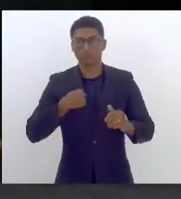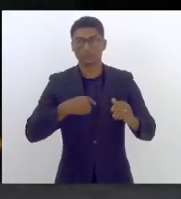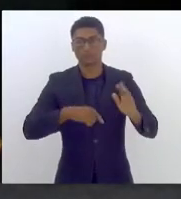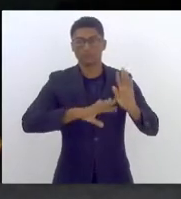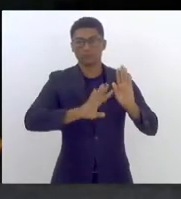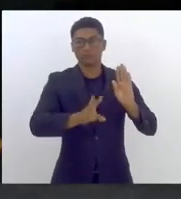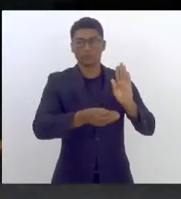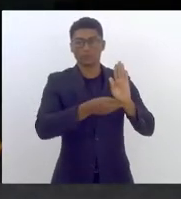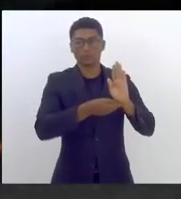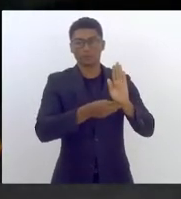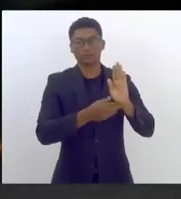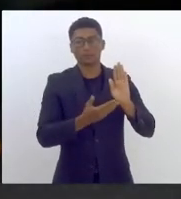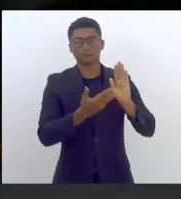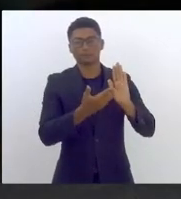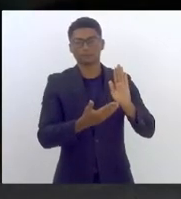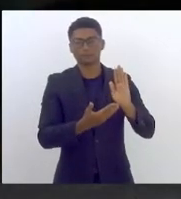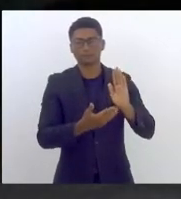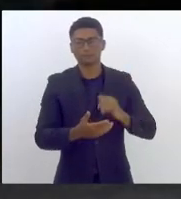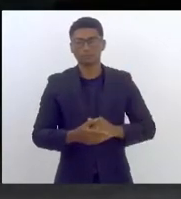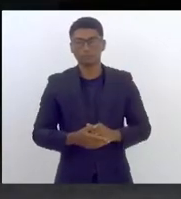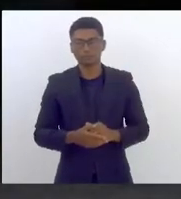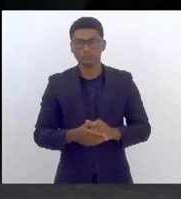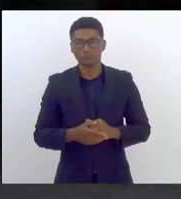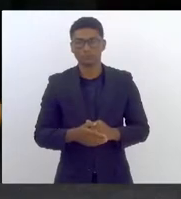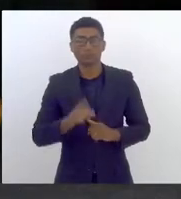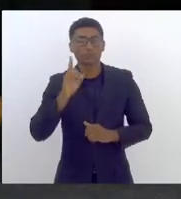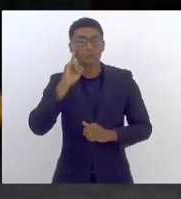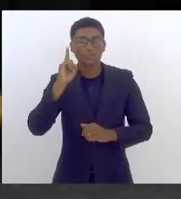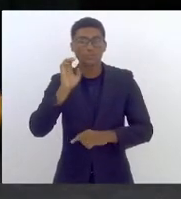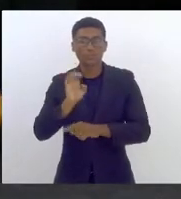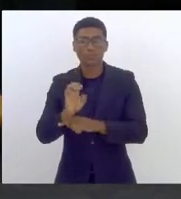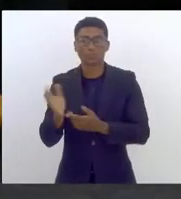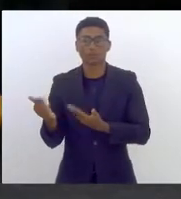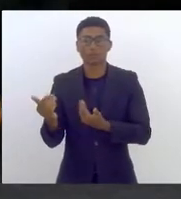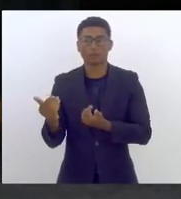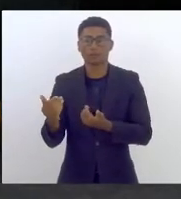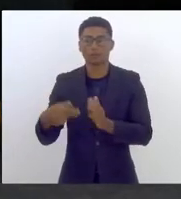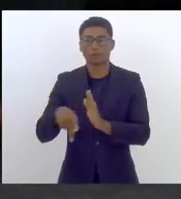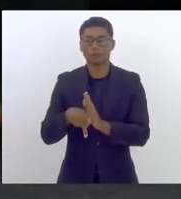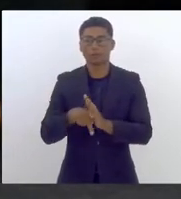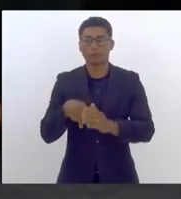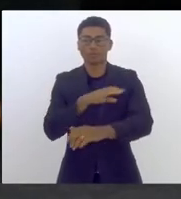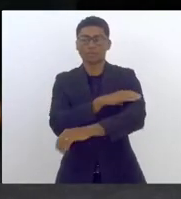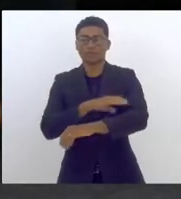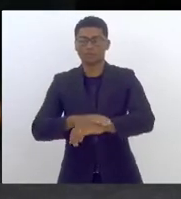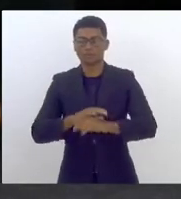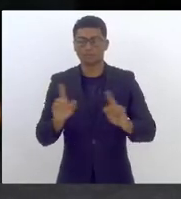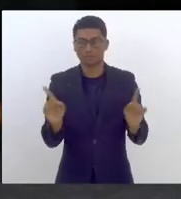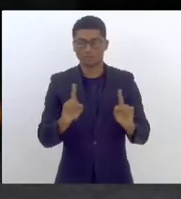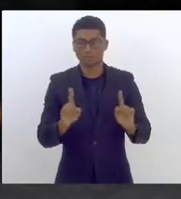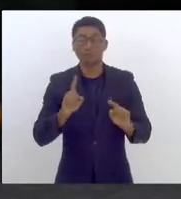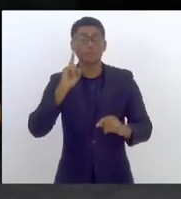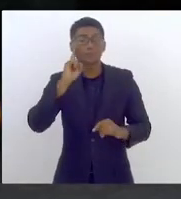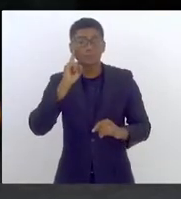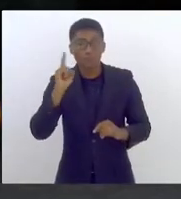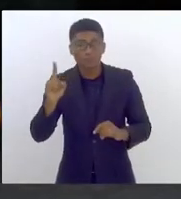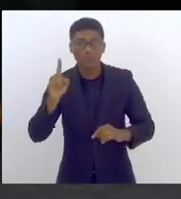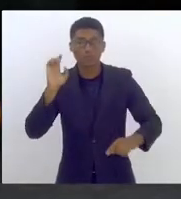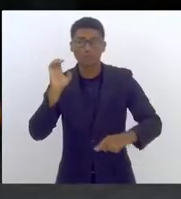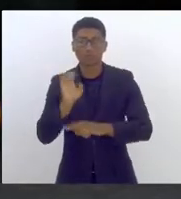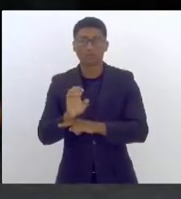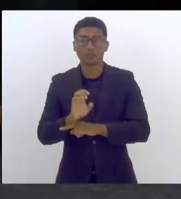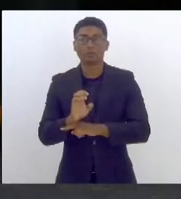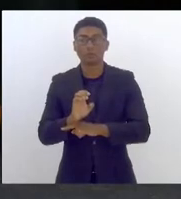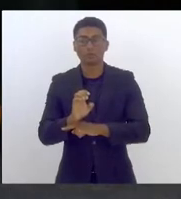a ementa em vez de ser o dia estadual da juventude assembleiana o dia estadual da